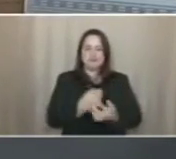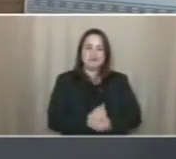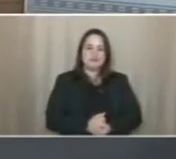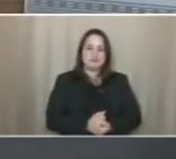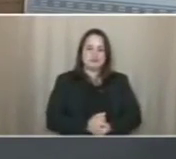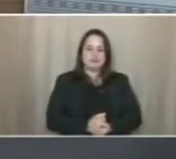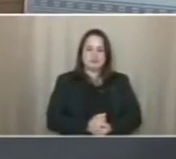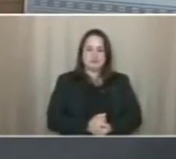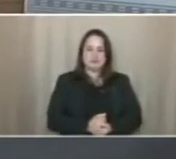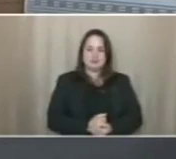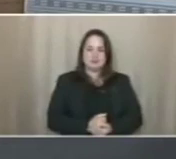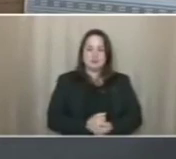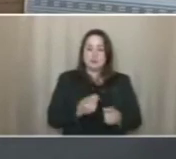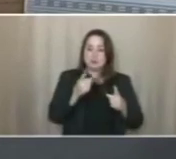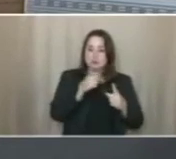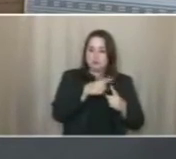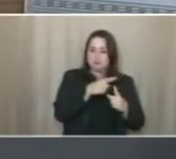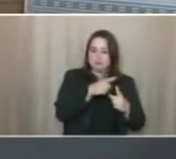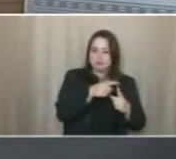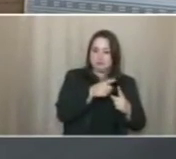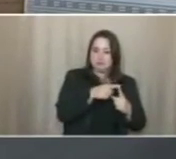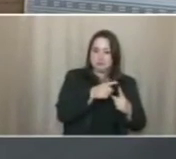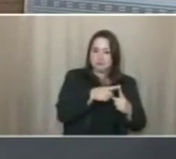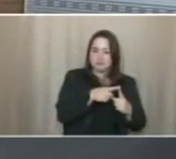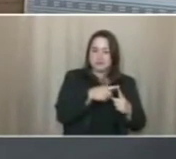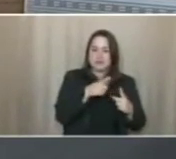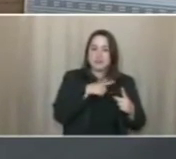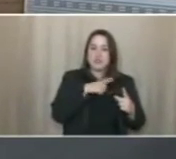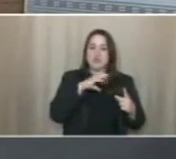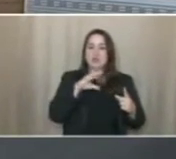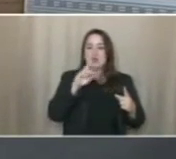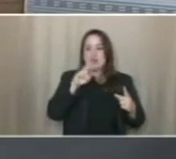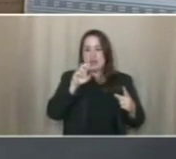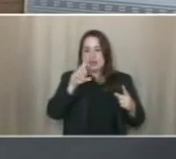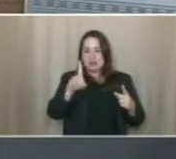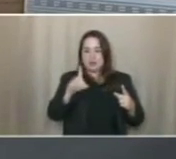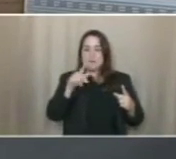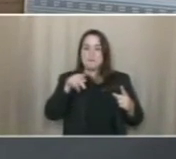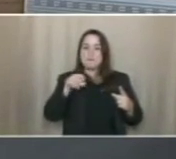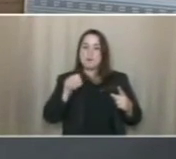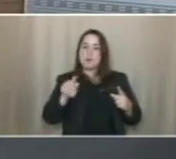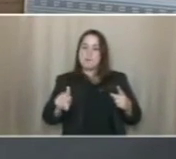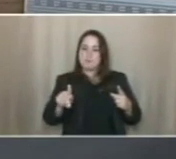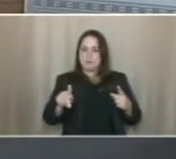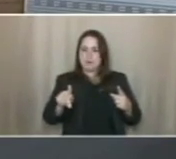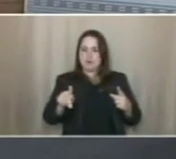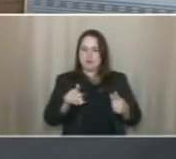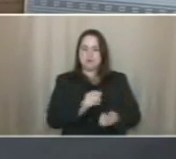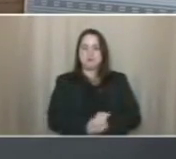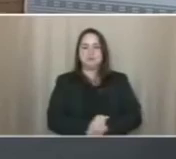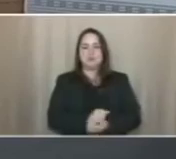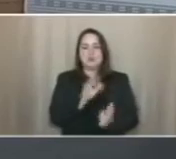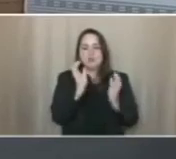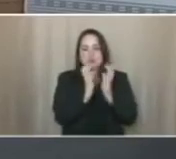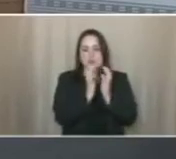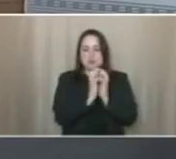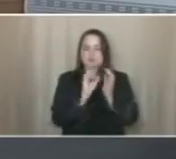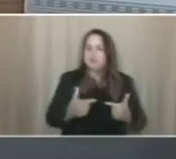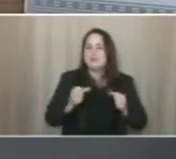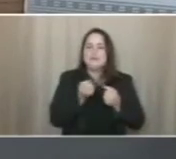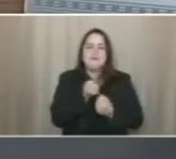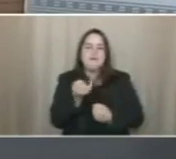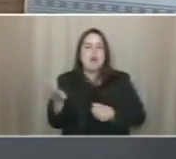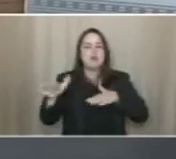deles diz respeito ao credpop o crédito Popular do Recife que nós aprovamos aqui nessa